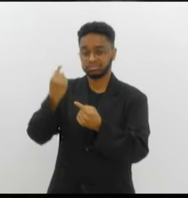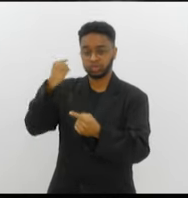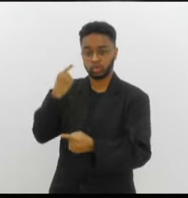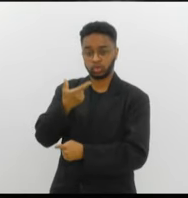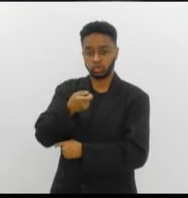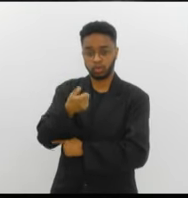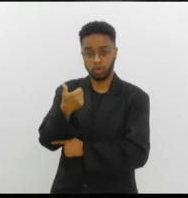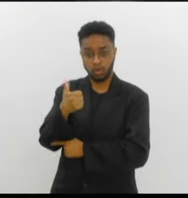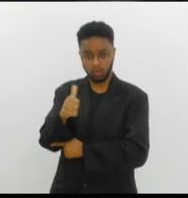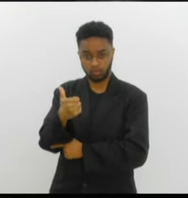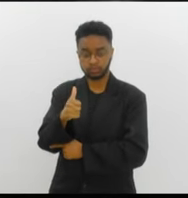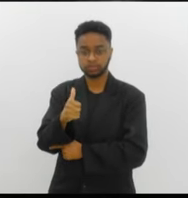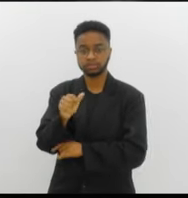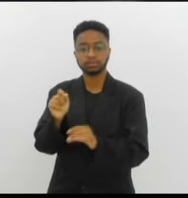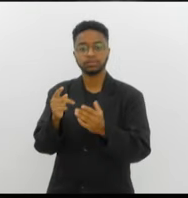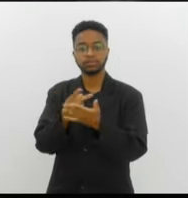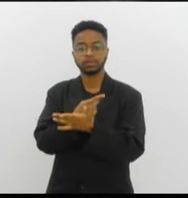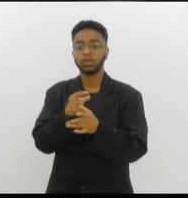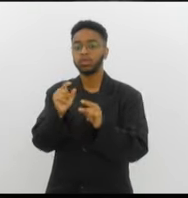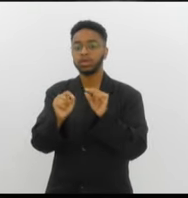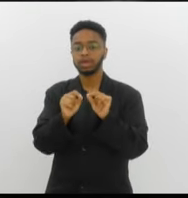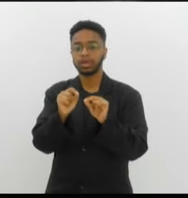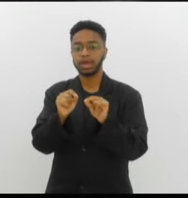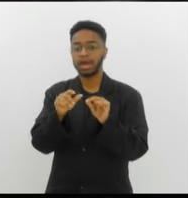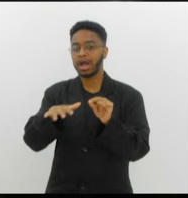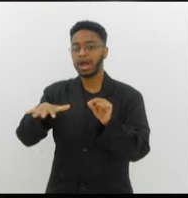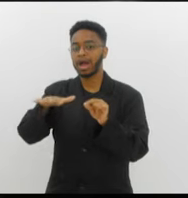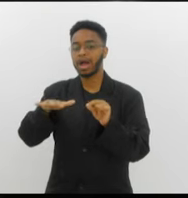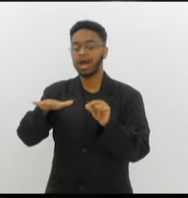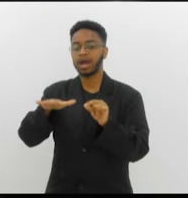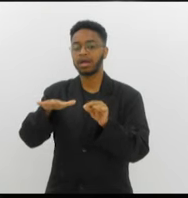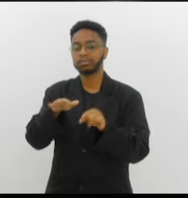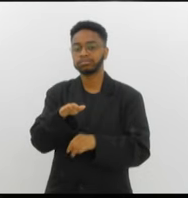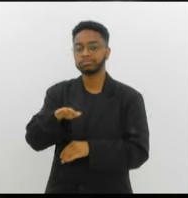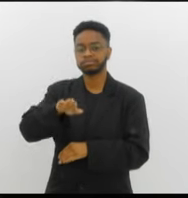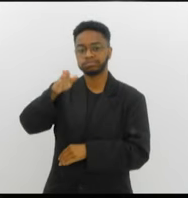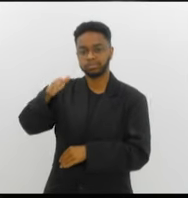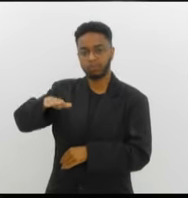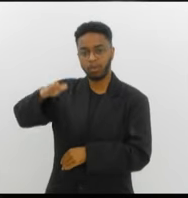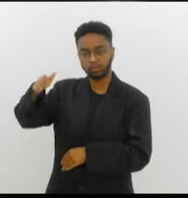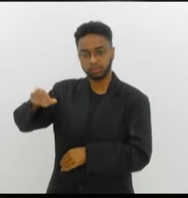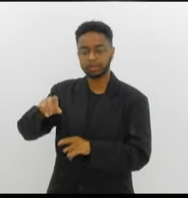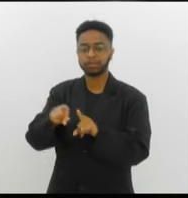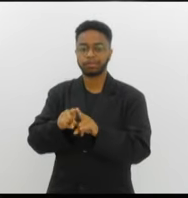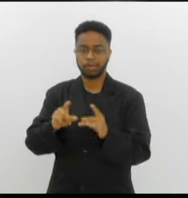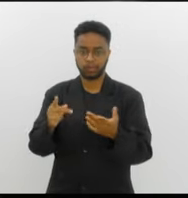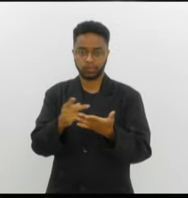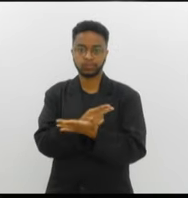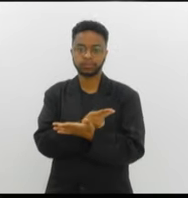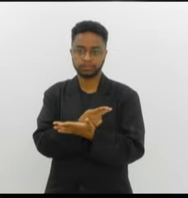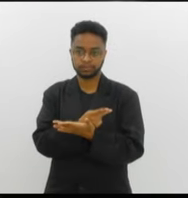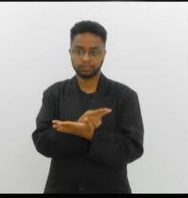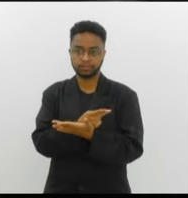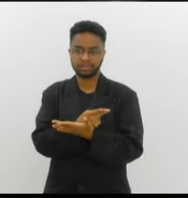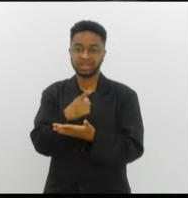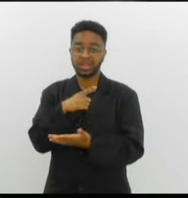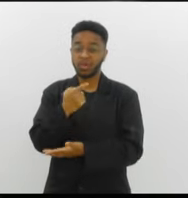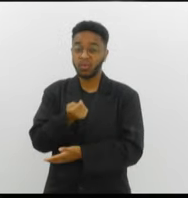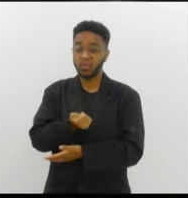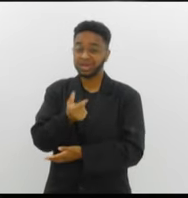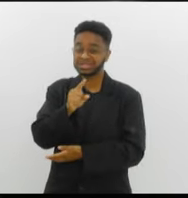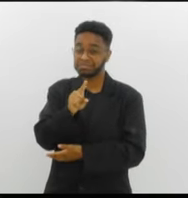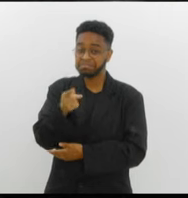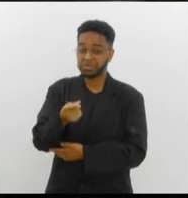2011, tivemos a tragédia da região serrana como um todo, com quase 1.000